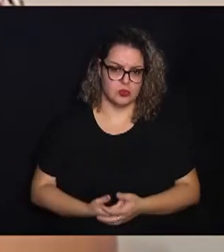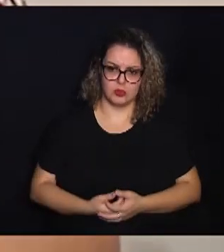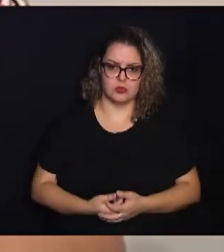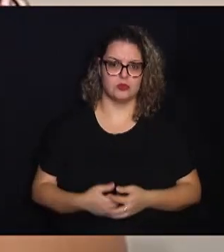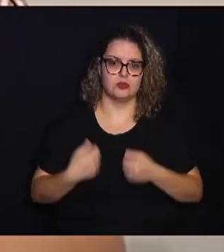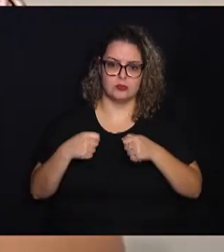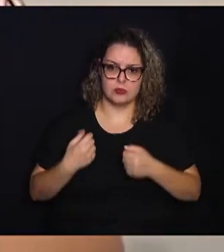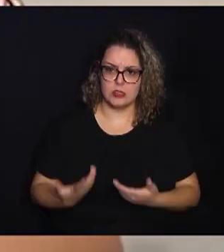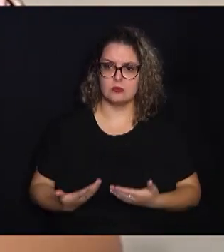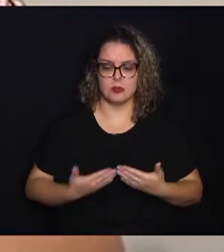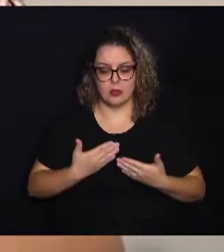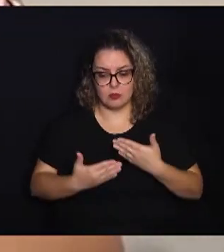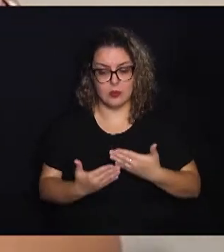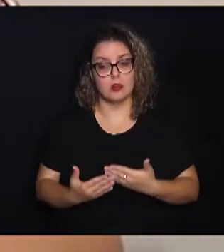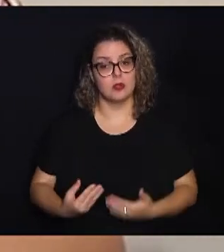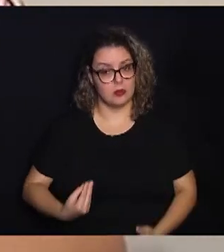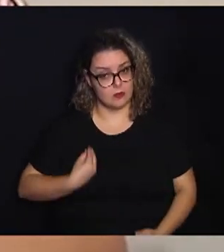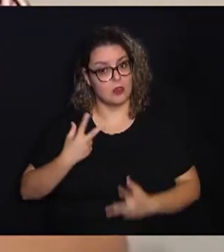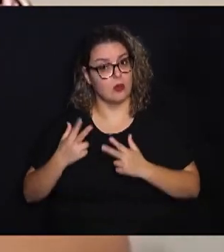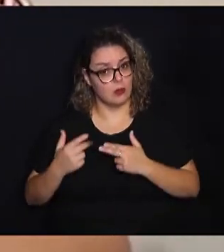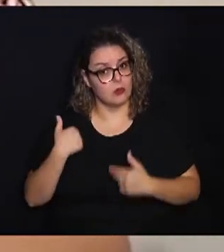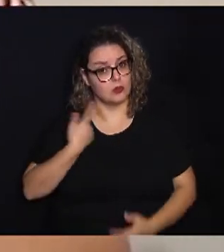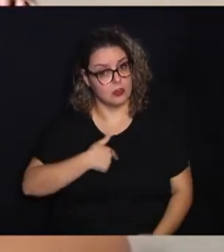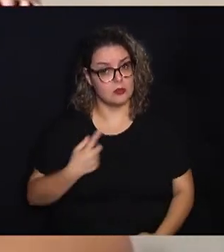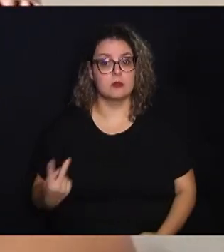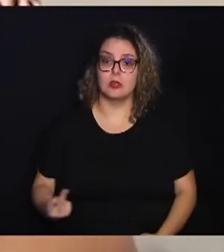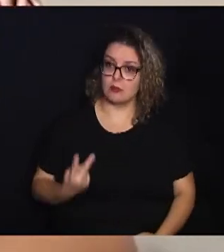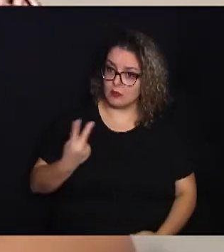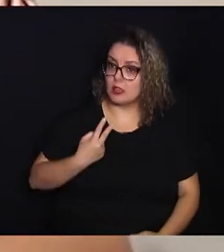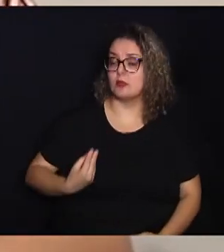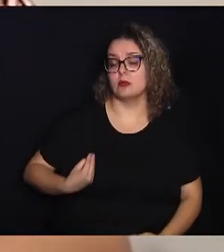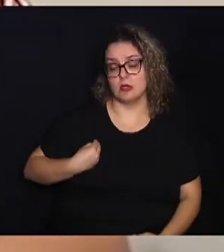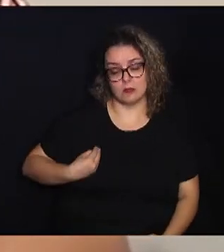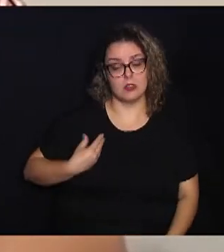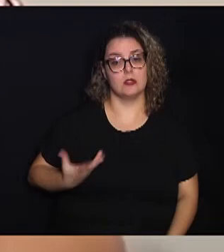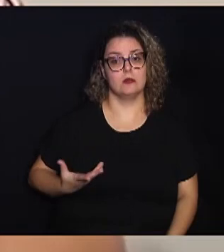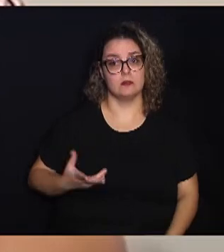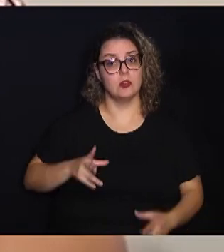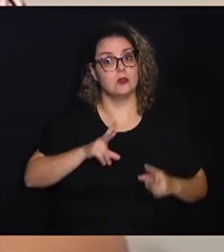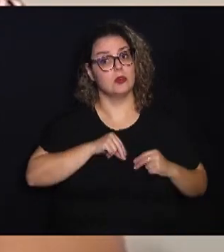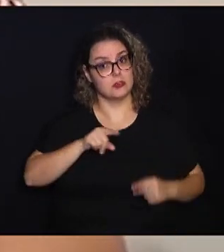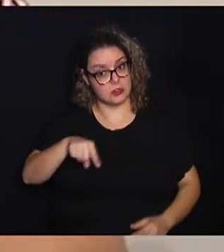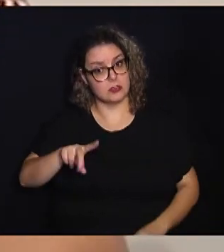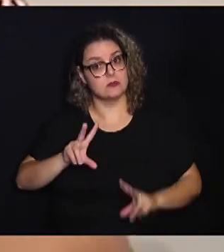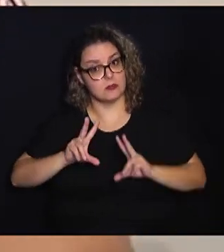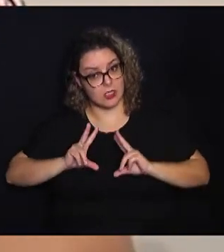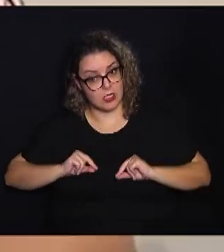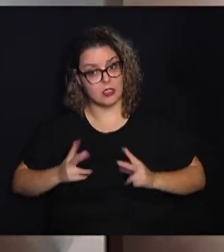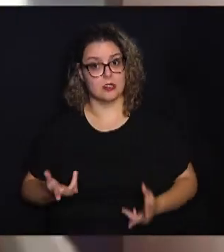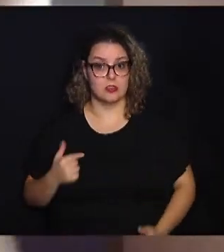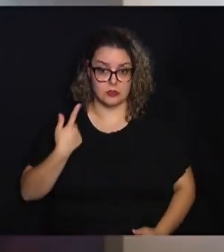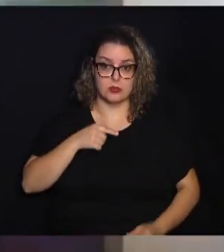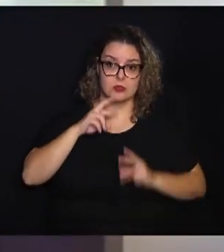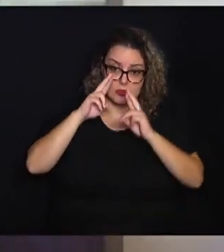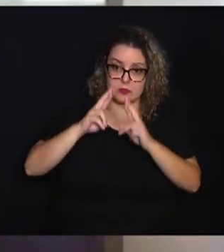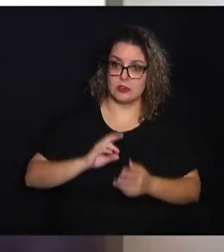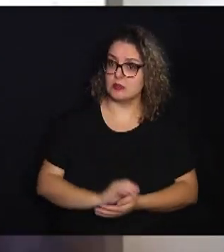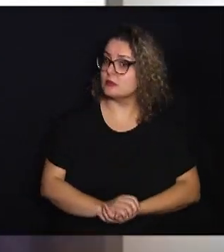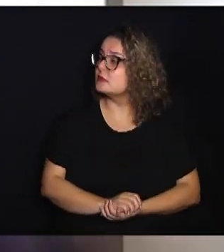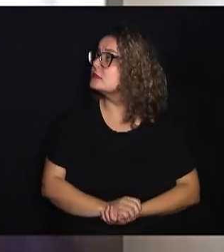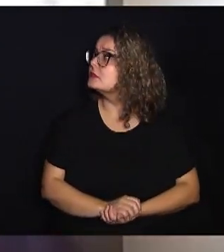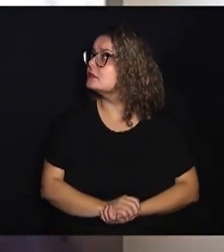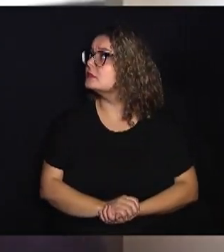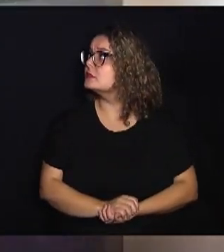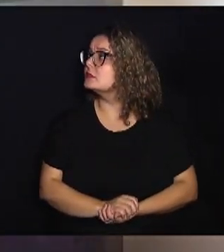passar pelo mesmo que a gente passa para poder dar valor e falar, poxa vida, eles também merecem o respeito da gente, né? As pessoas